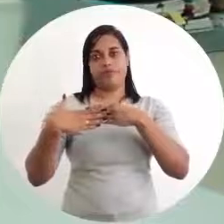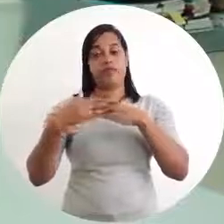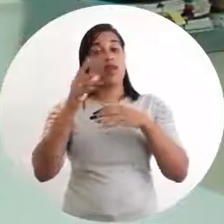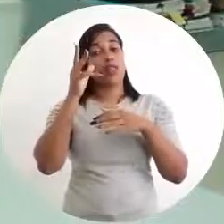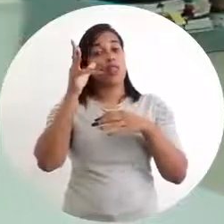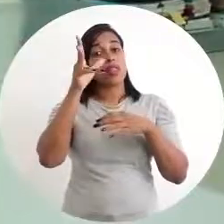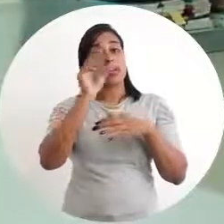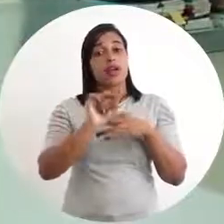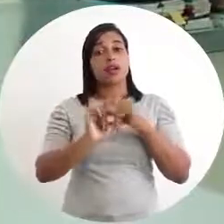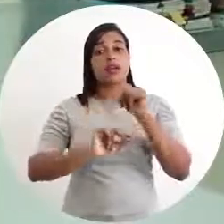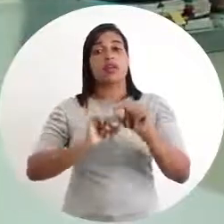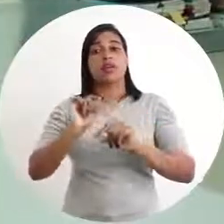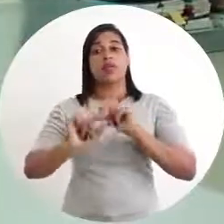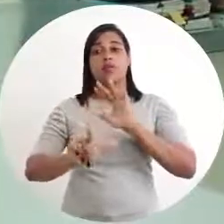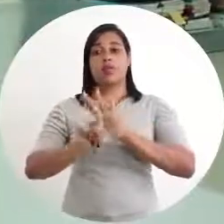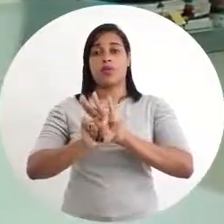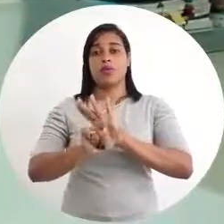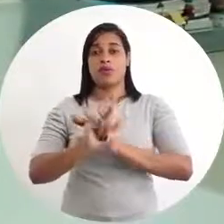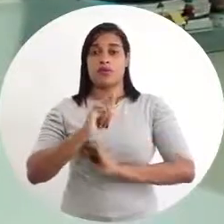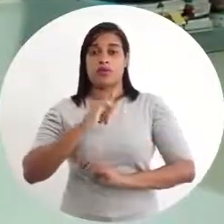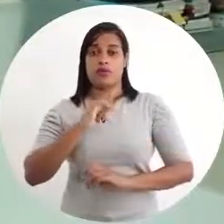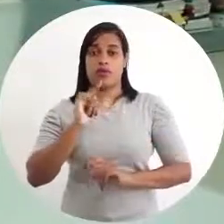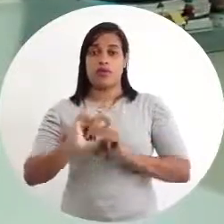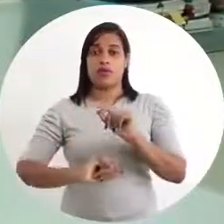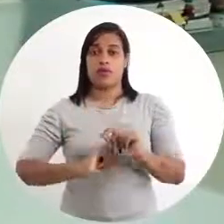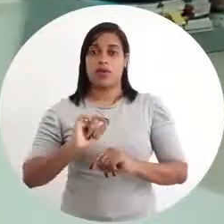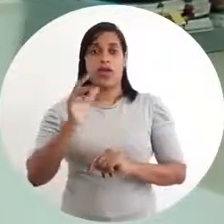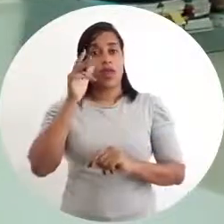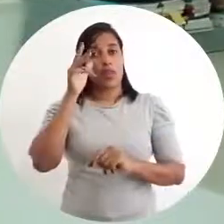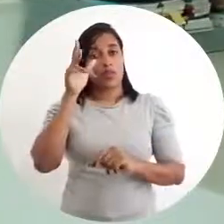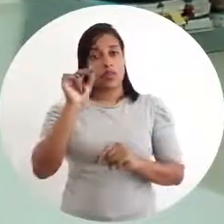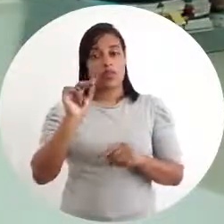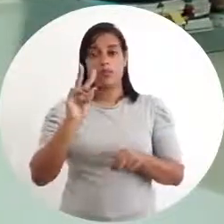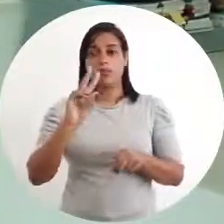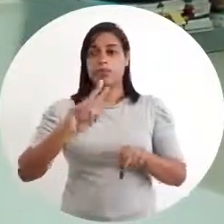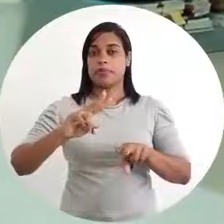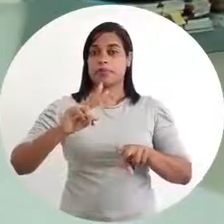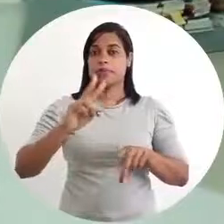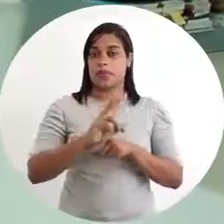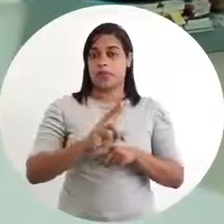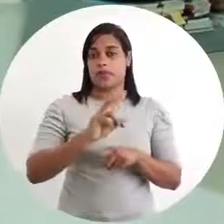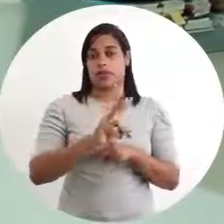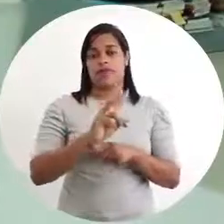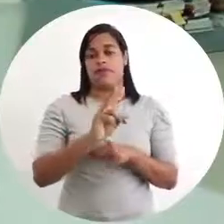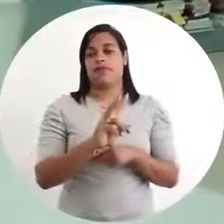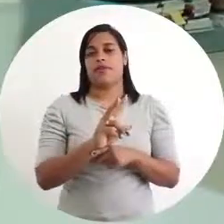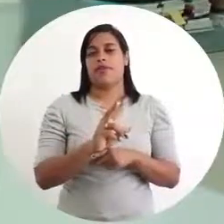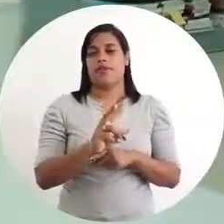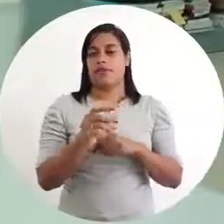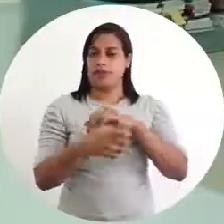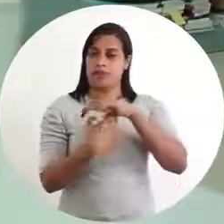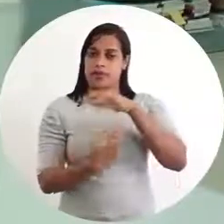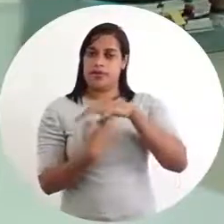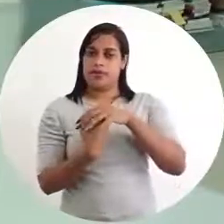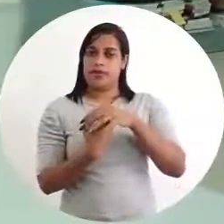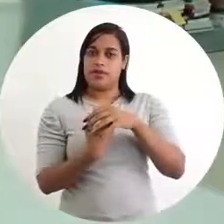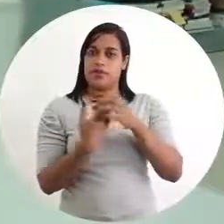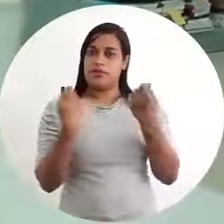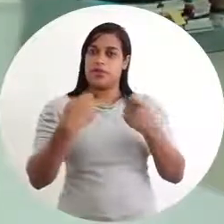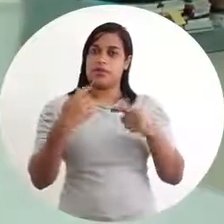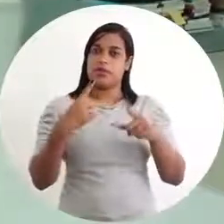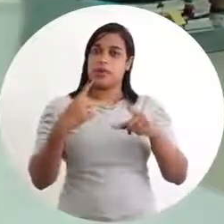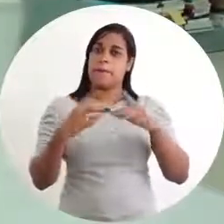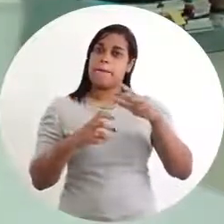Então a ideia que o legislador deu é a ideia de preservar a empresa. Então a empresa ela deve ser